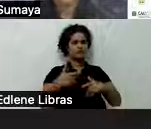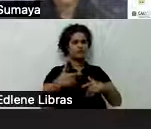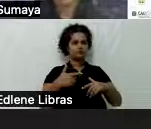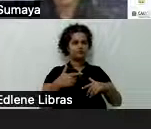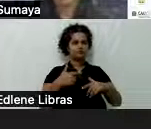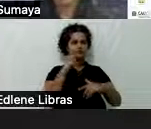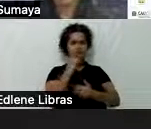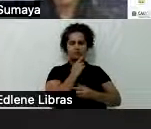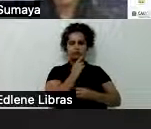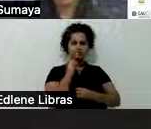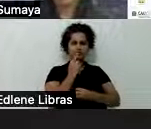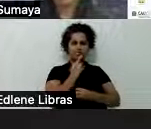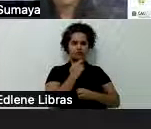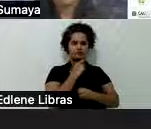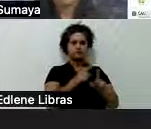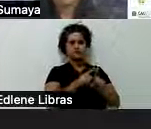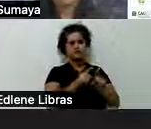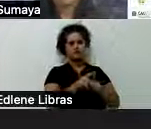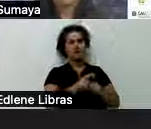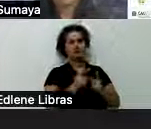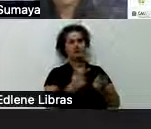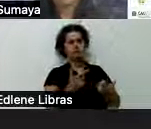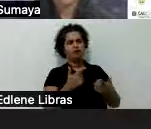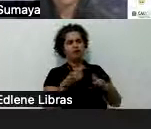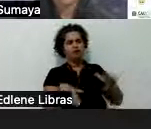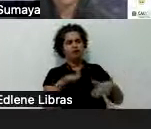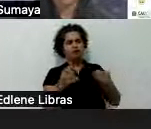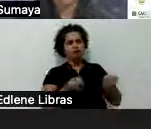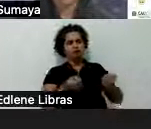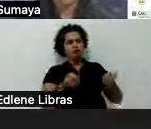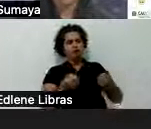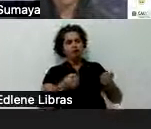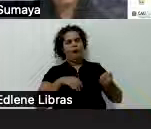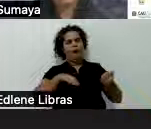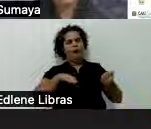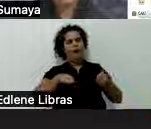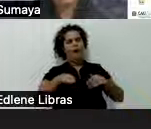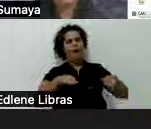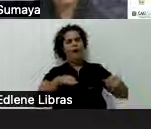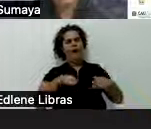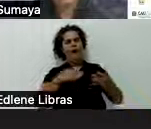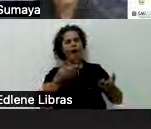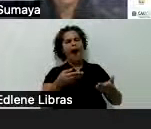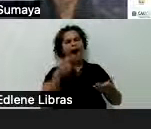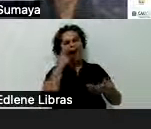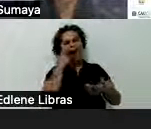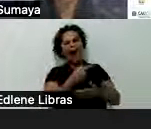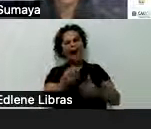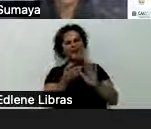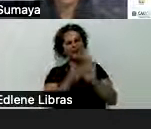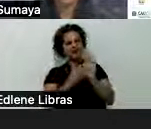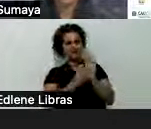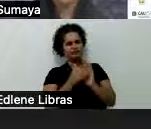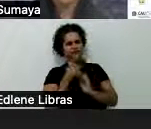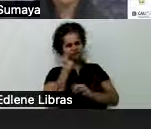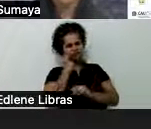restaurantes, enfim, às vezes carros estacionados, e essa proposta de